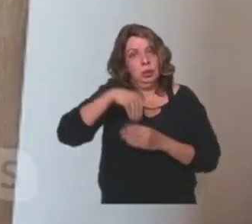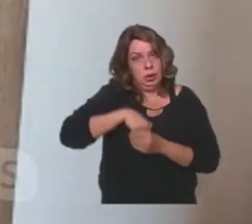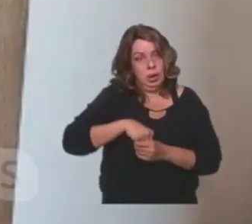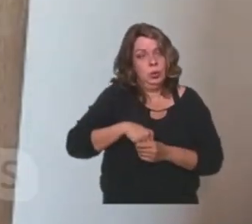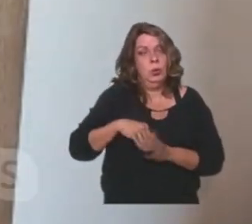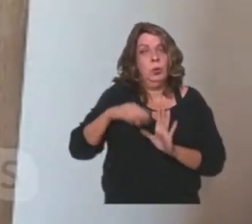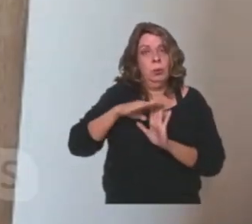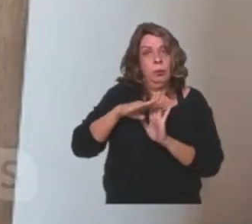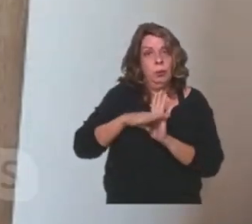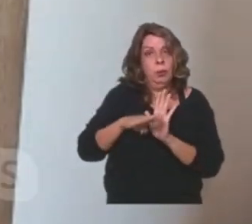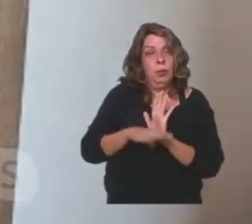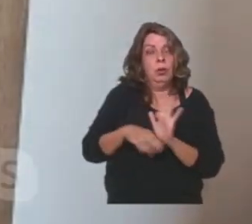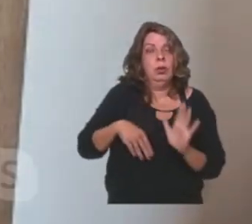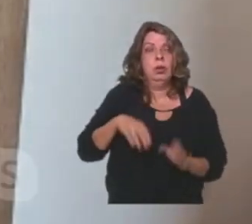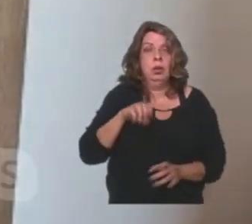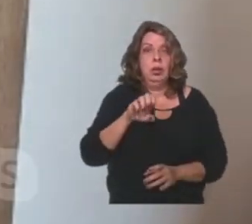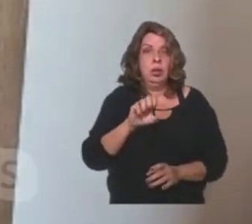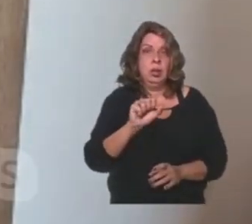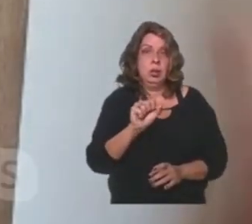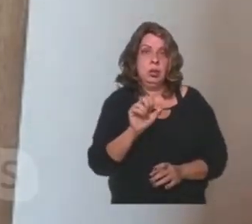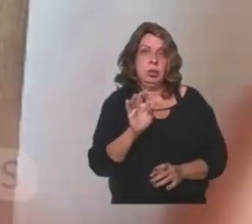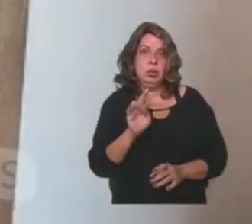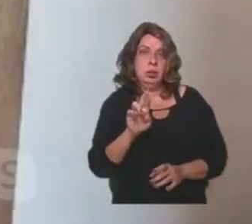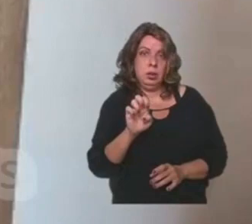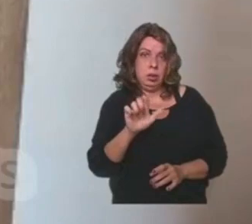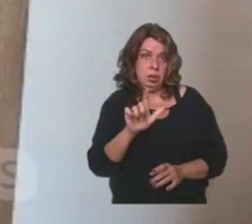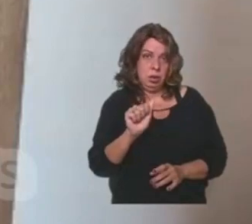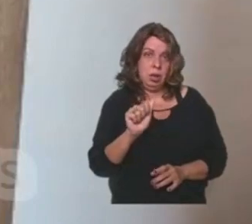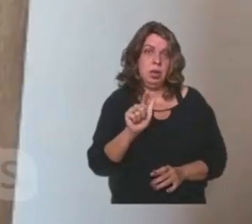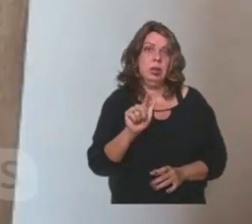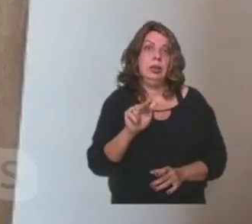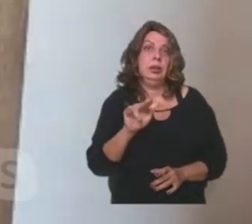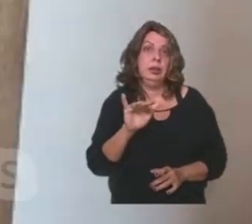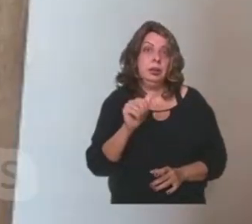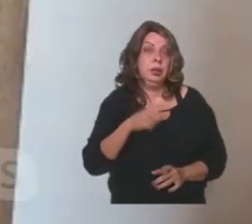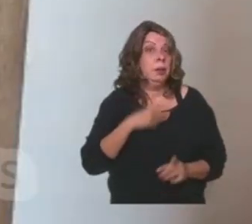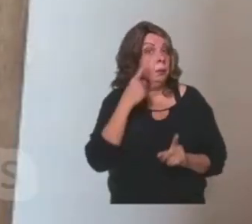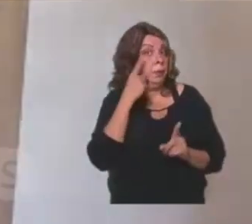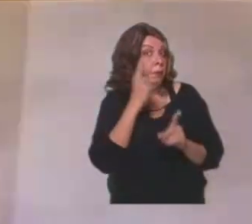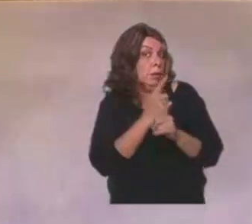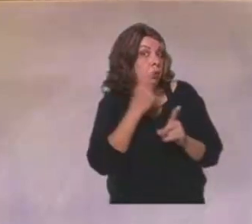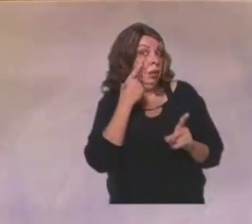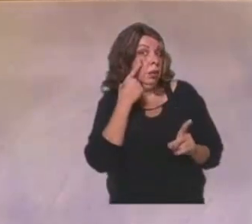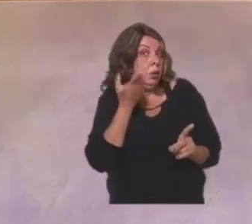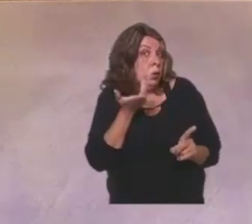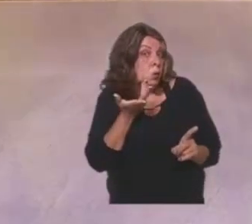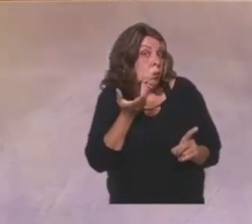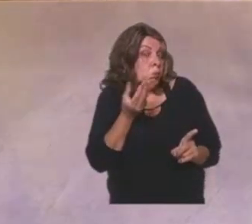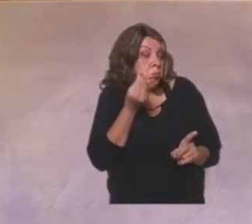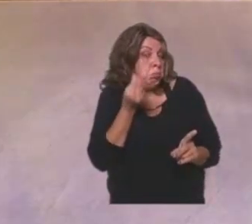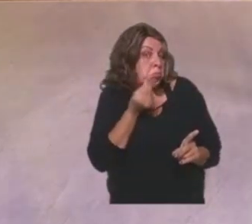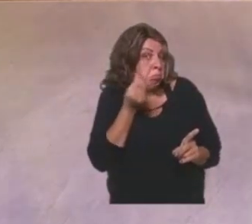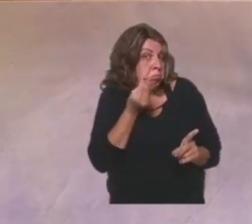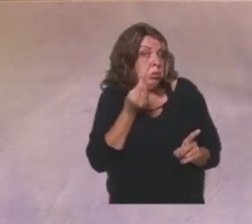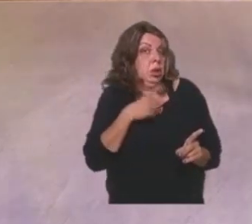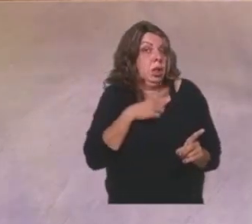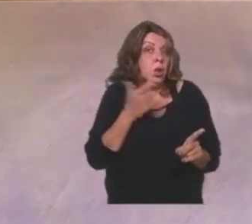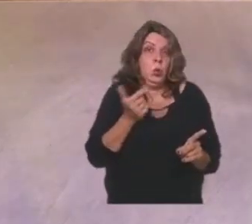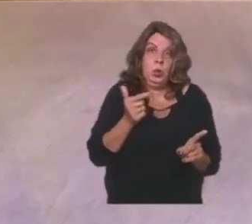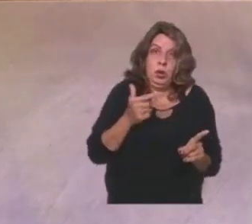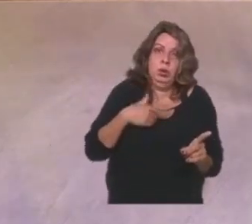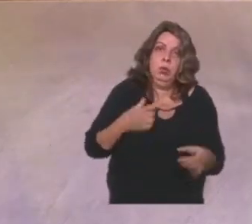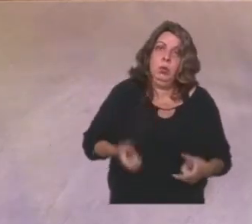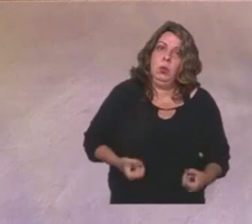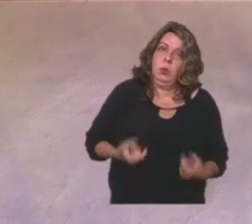do Estrela Guia, para poder fazer um diagnóstico precoce, caso seja, né, tem aí uma suspeita. Sim. De câncer, e aí a gente tratar, com